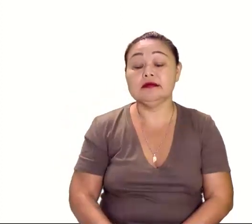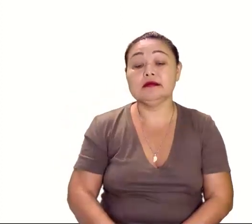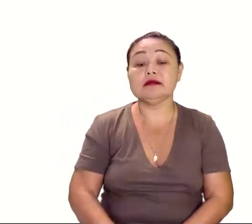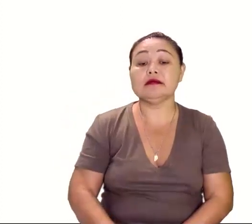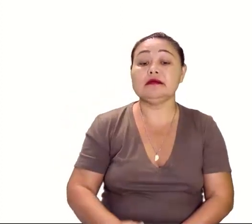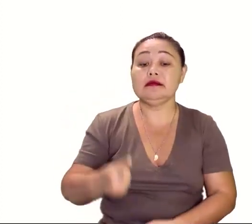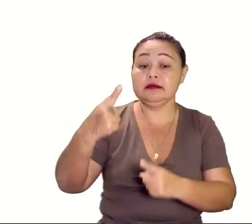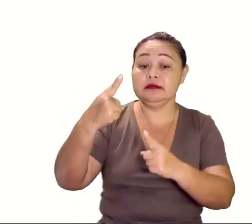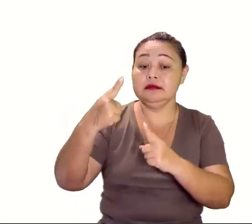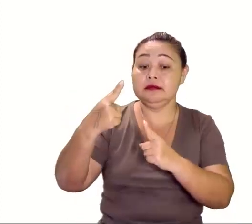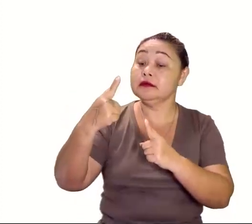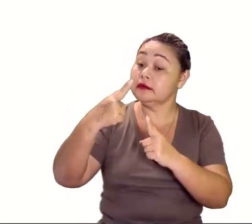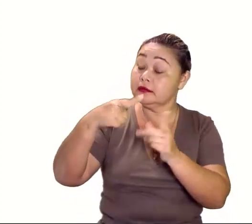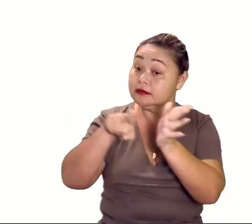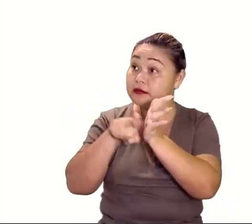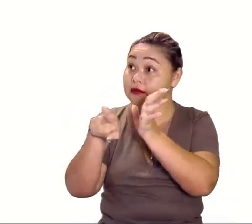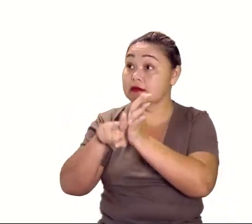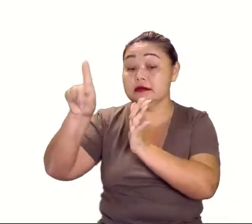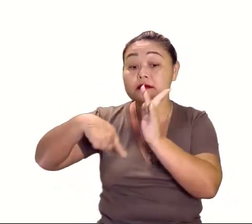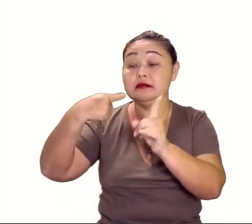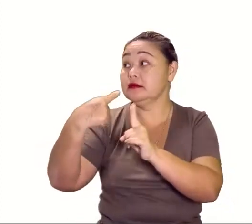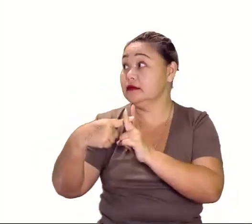com menos. Mais.